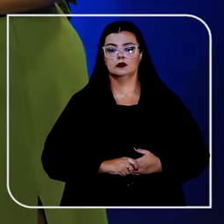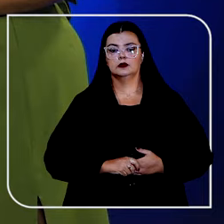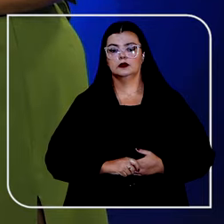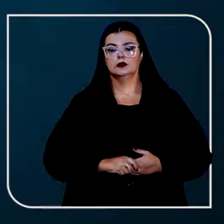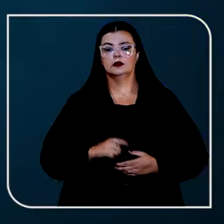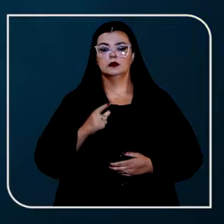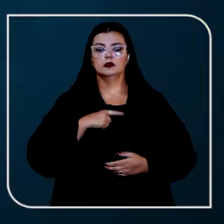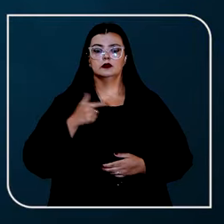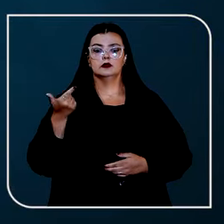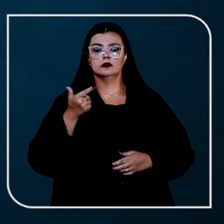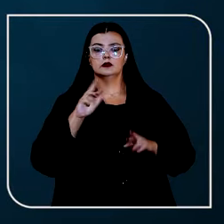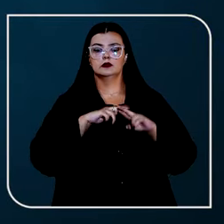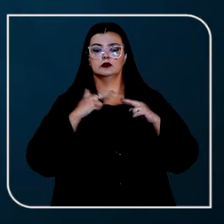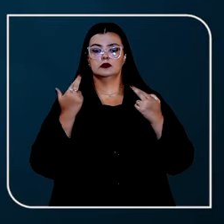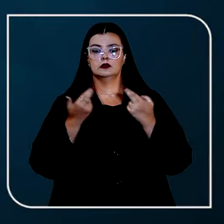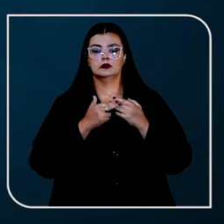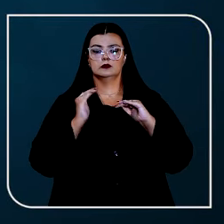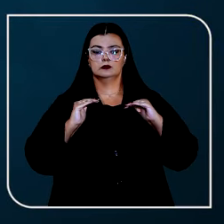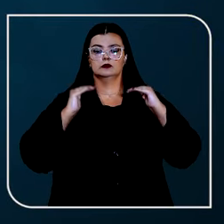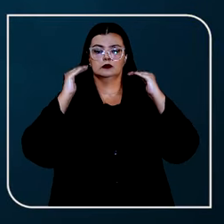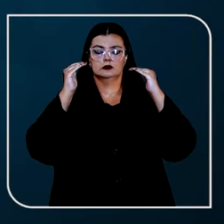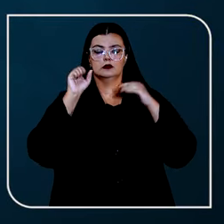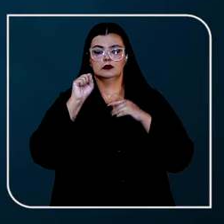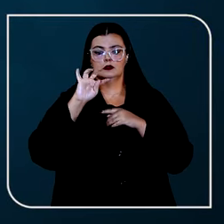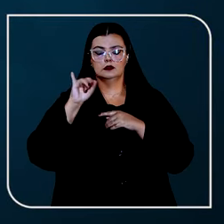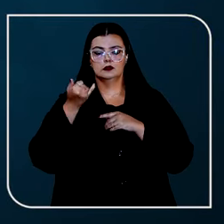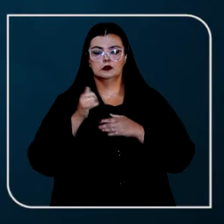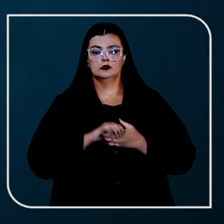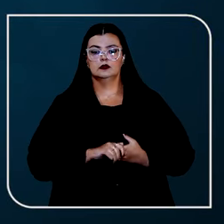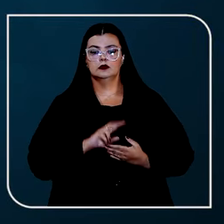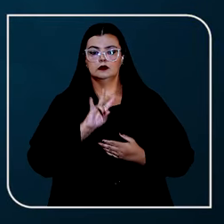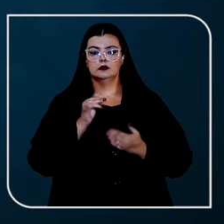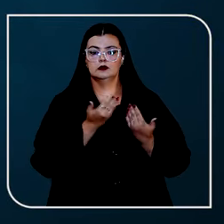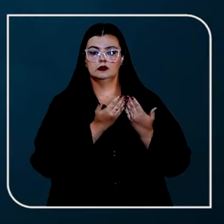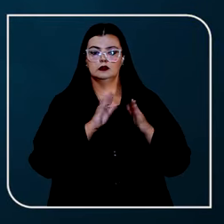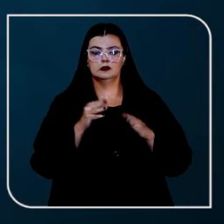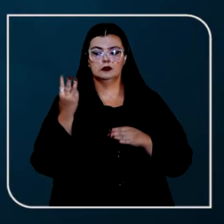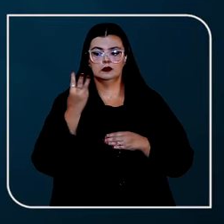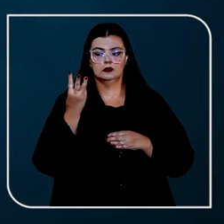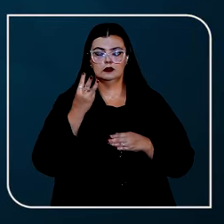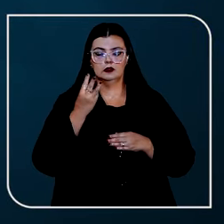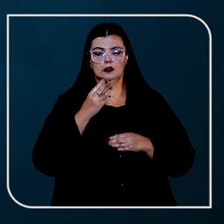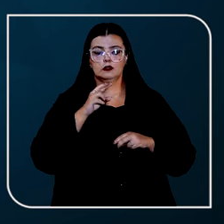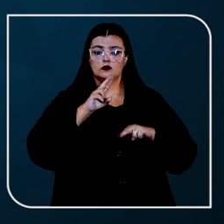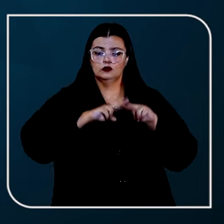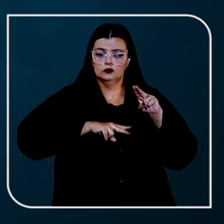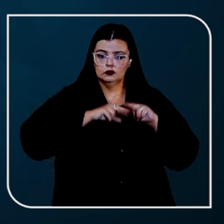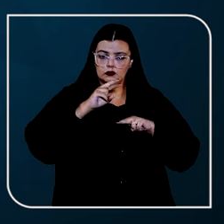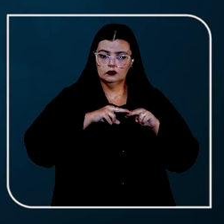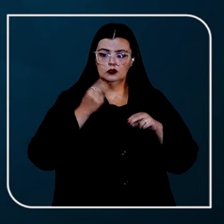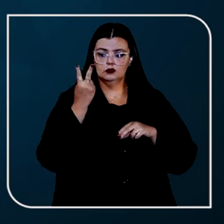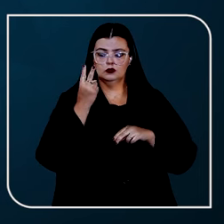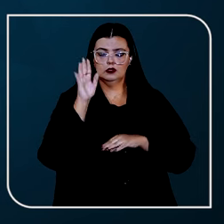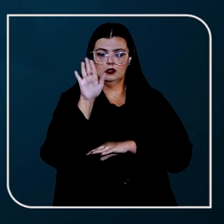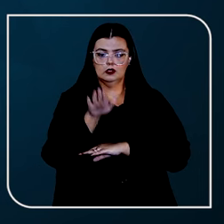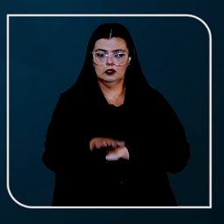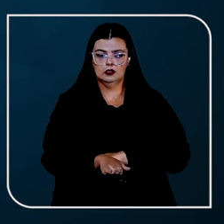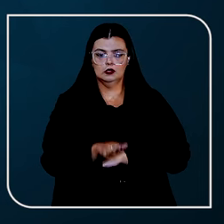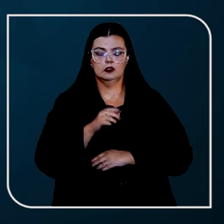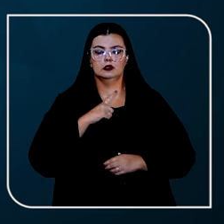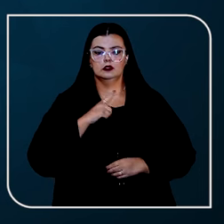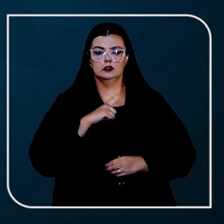Campos a segunda sessão do Superior Tribunal de Justiça vai realizar no dia 3 de Junho às 2 horas da